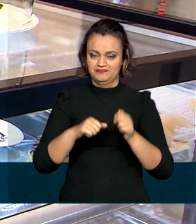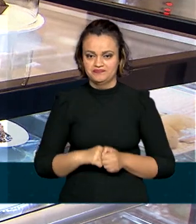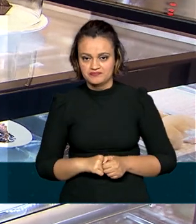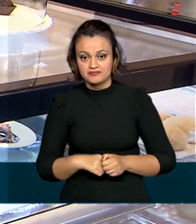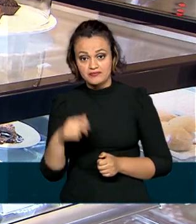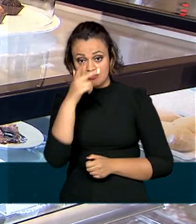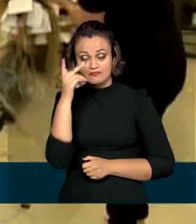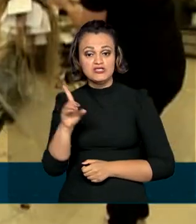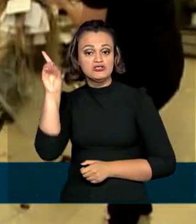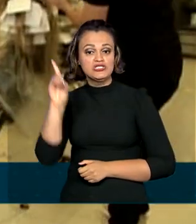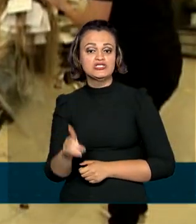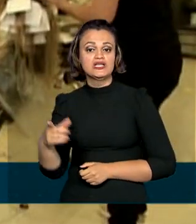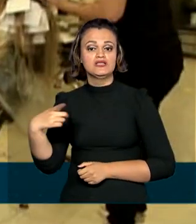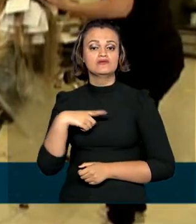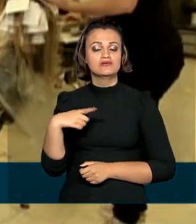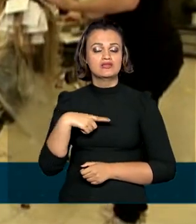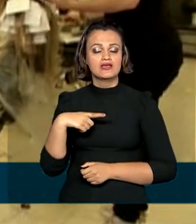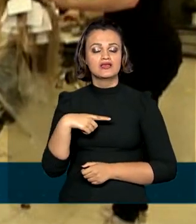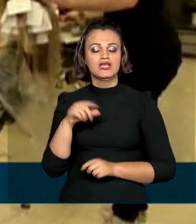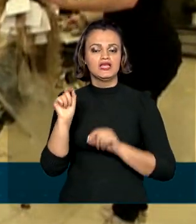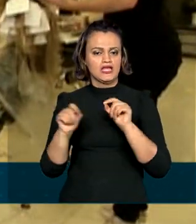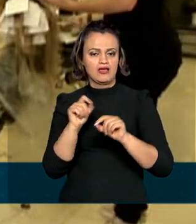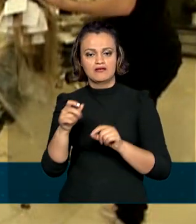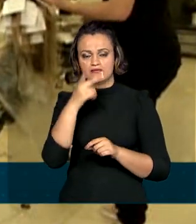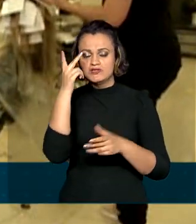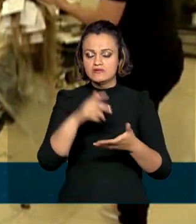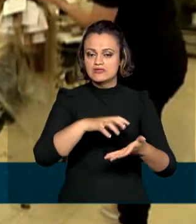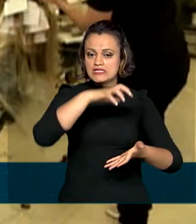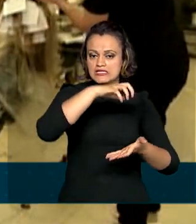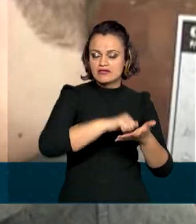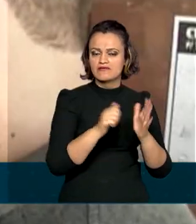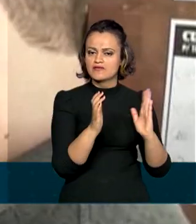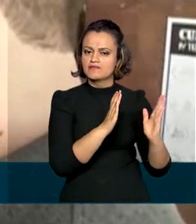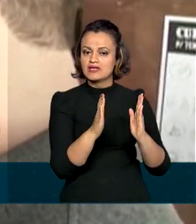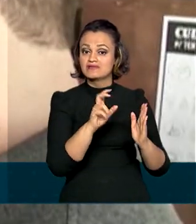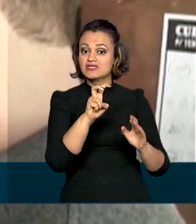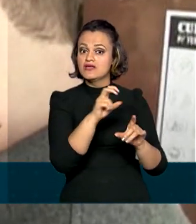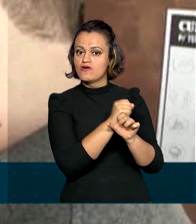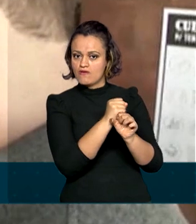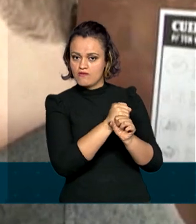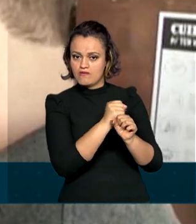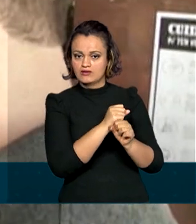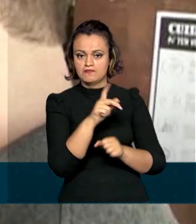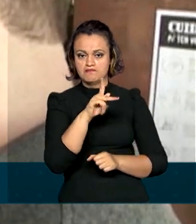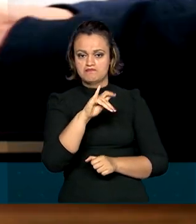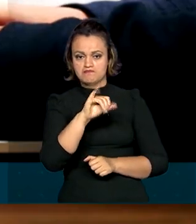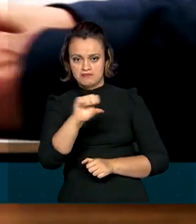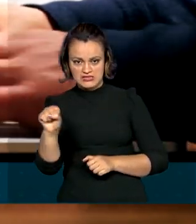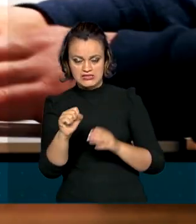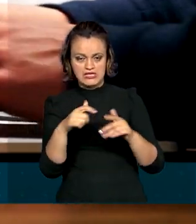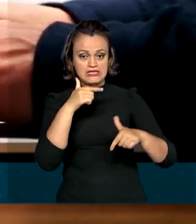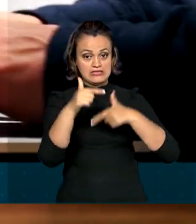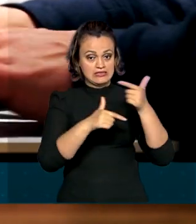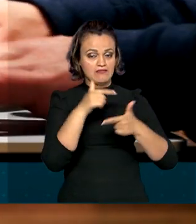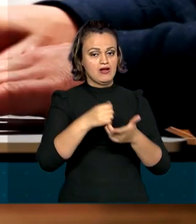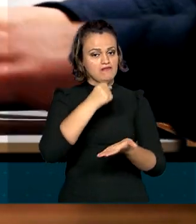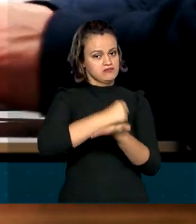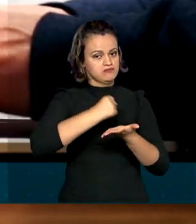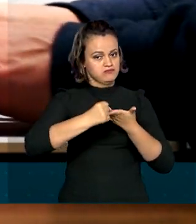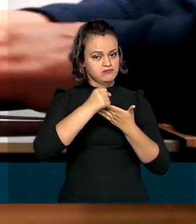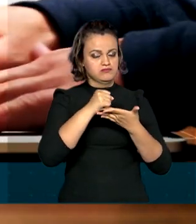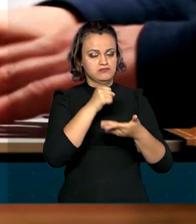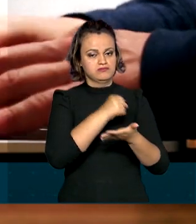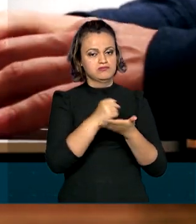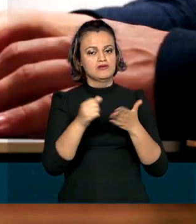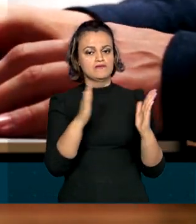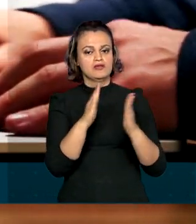direito ao abono salarial trabalhadores inscritos há pelo menos 5 anos no PIS que trabalharam formalmente em